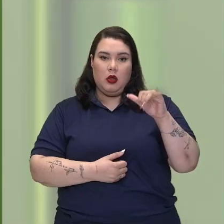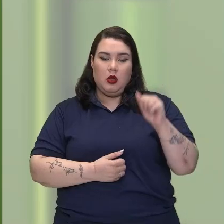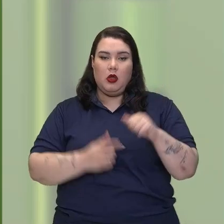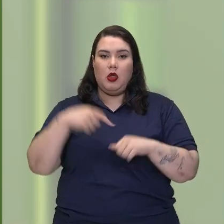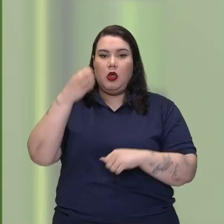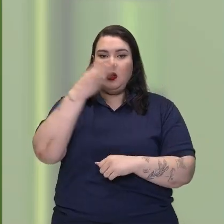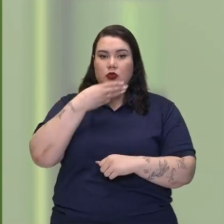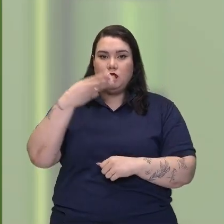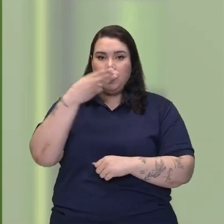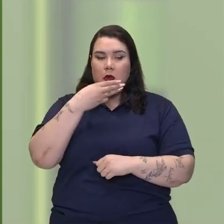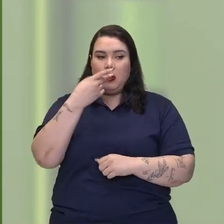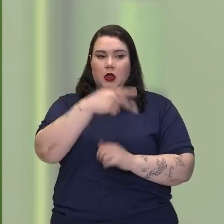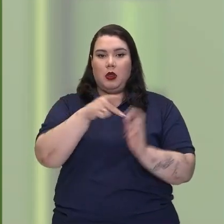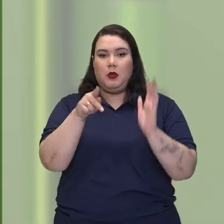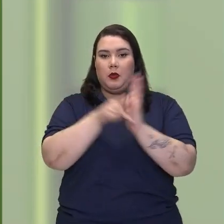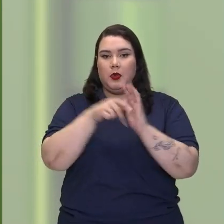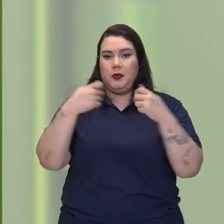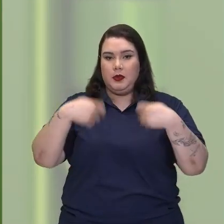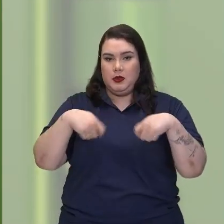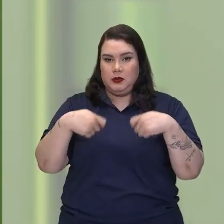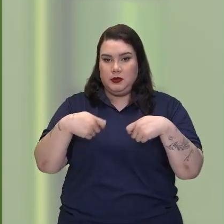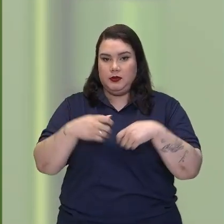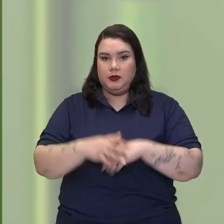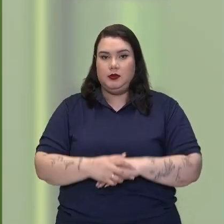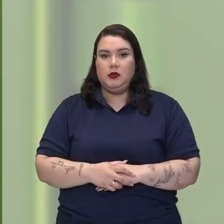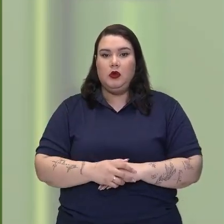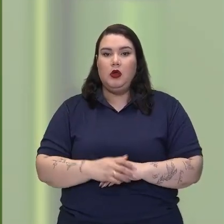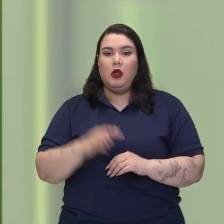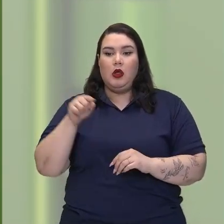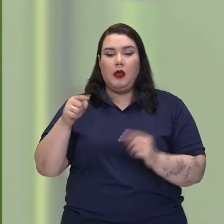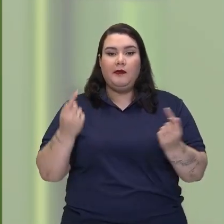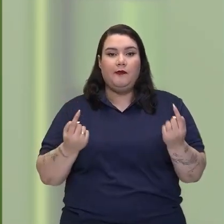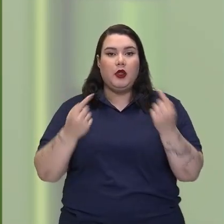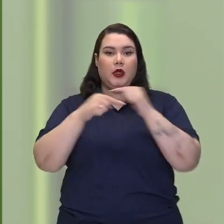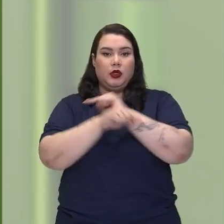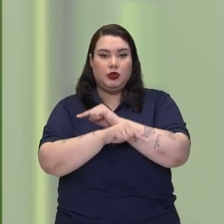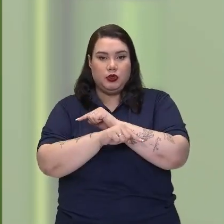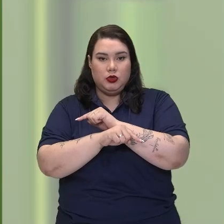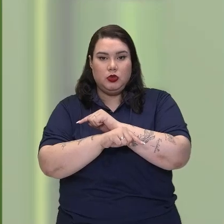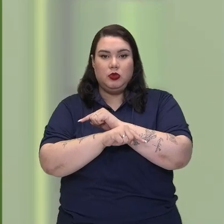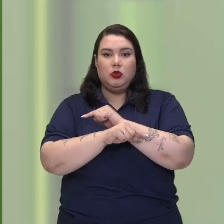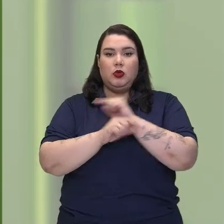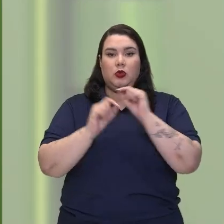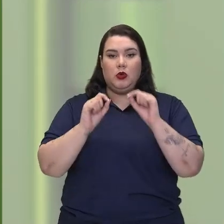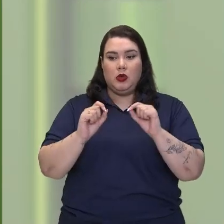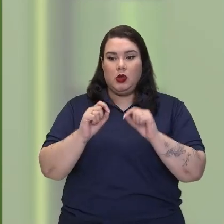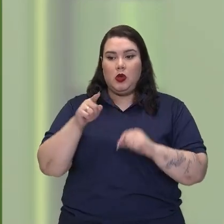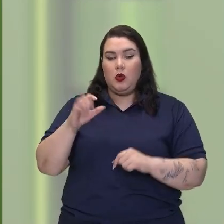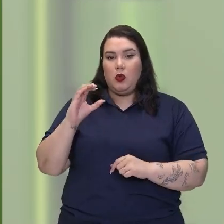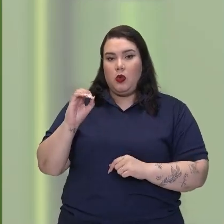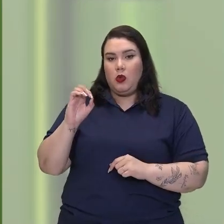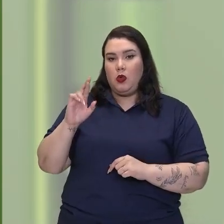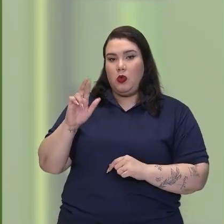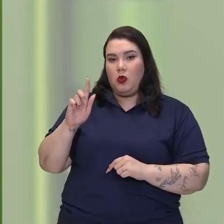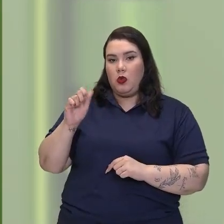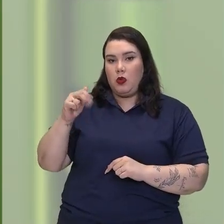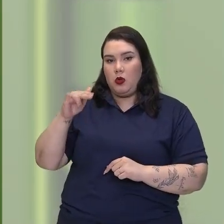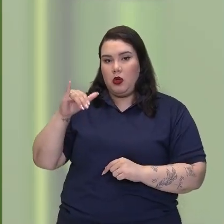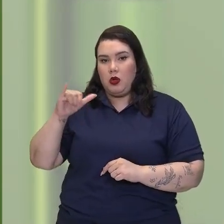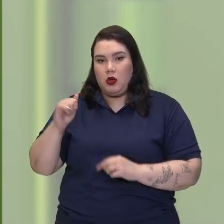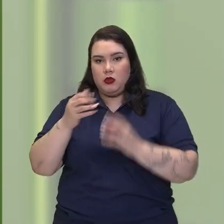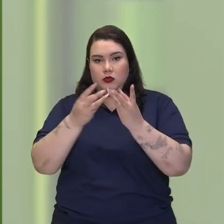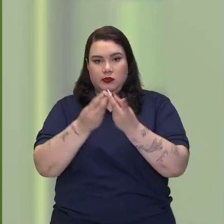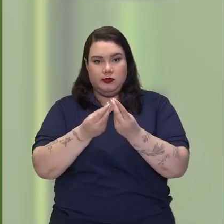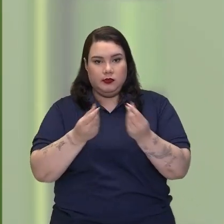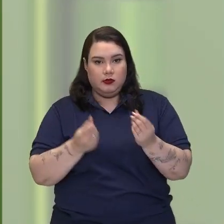que ela precisa. O decompositor vai fazer o papel inverso, né? Ele vai pegar aquela matéria orgânica e vai decompor